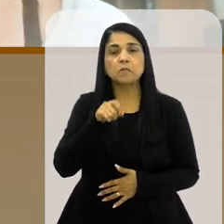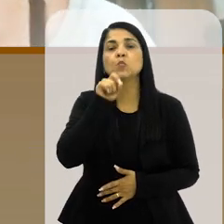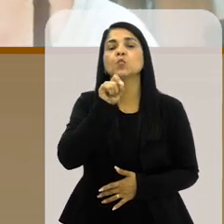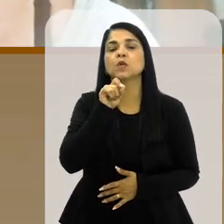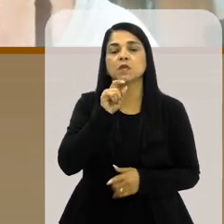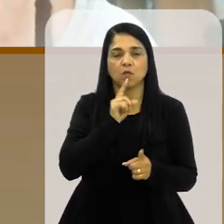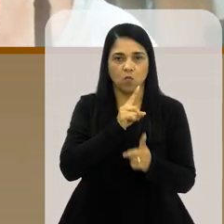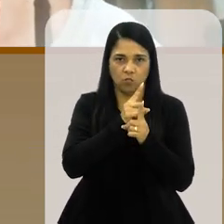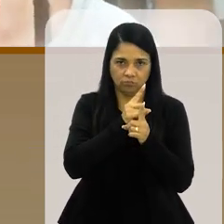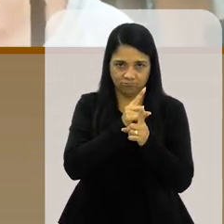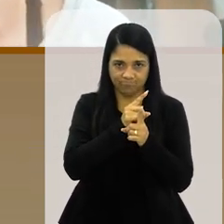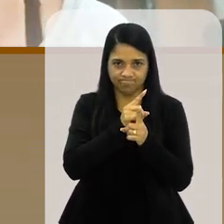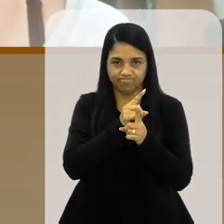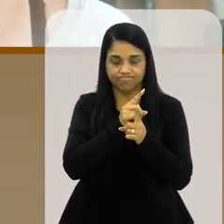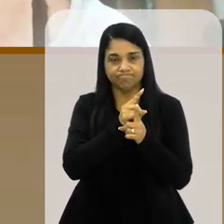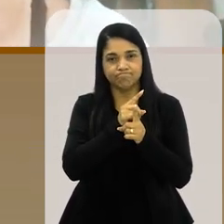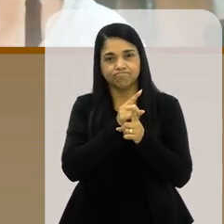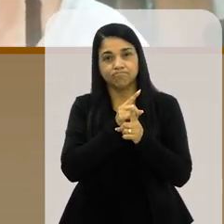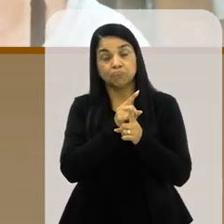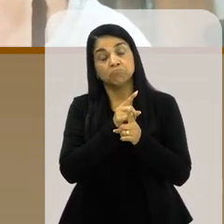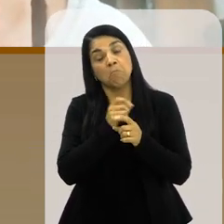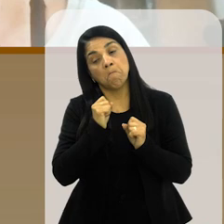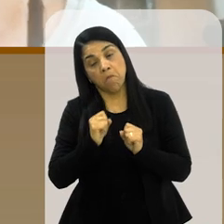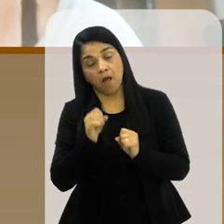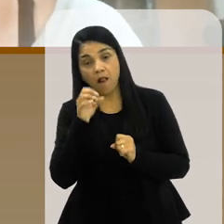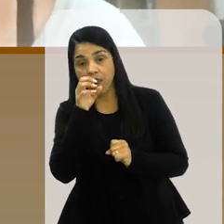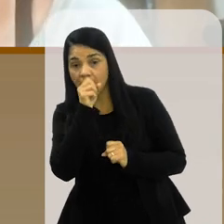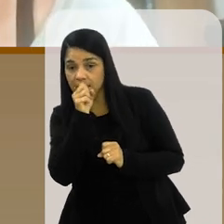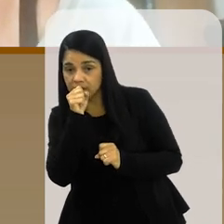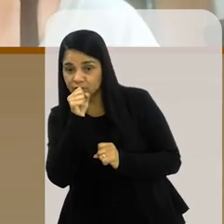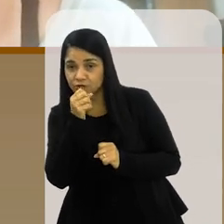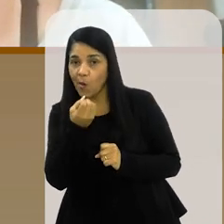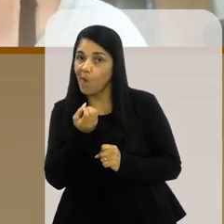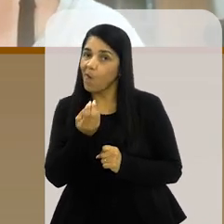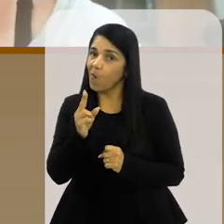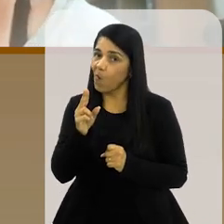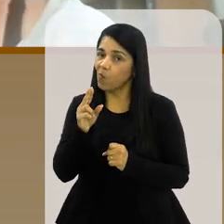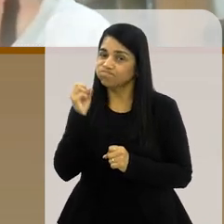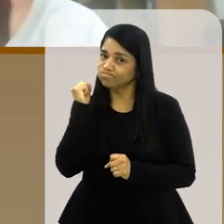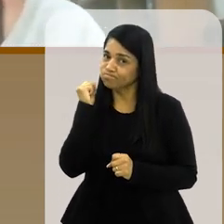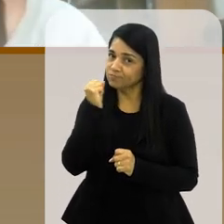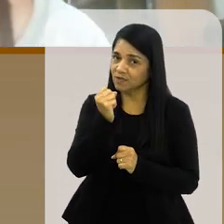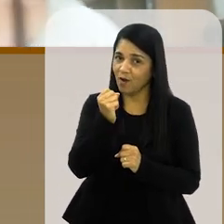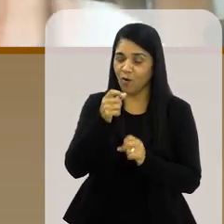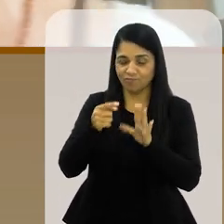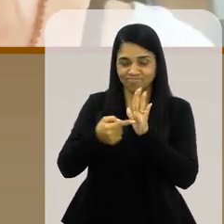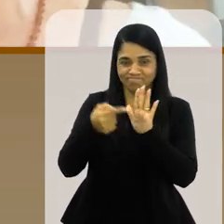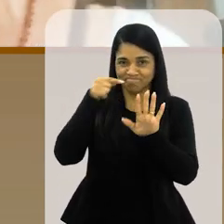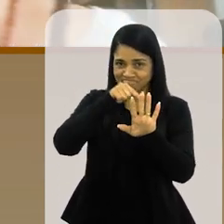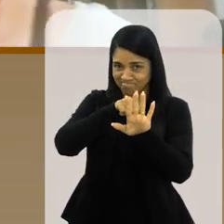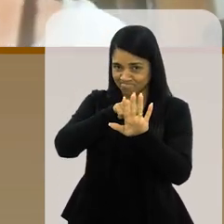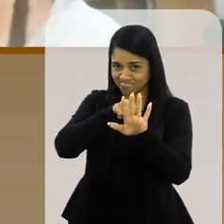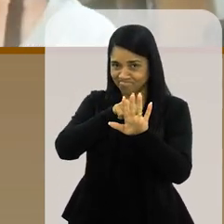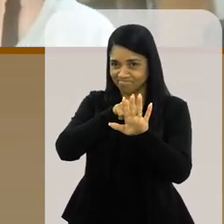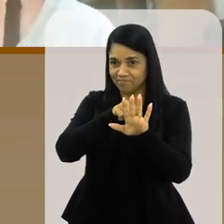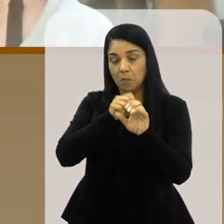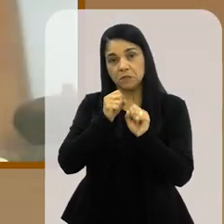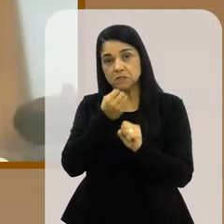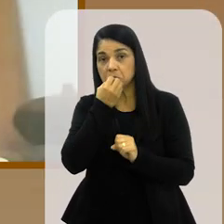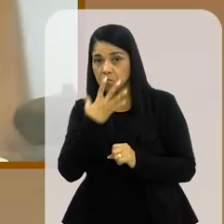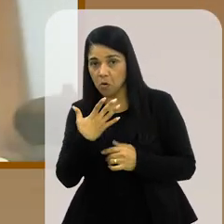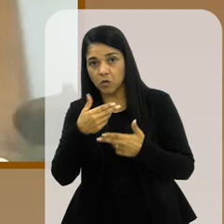vai encontrar, né? Pode ser uma laranja, pode ser um punhal. E o Drummond também tem um poema nesse